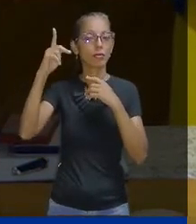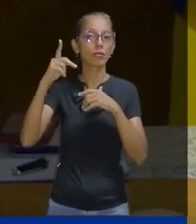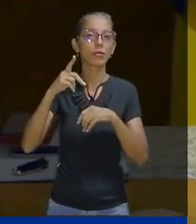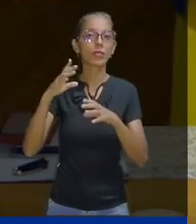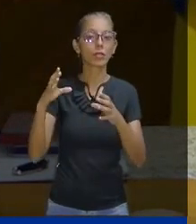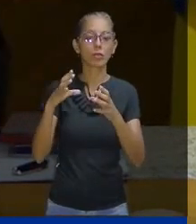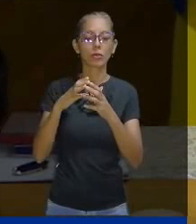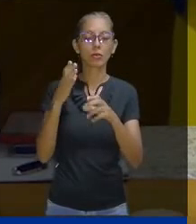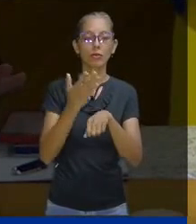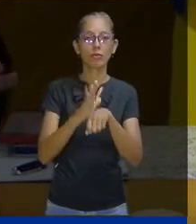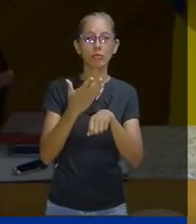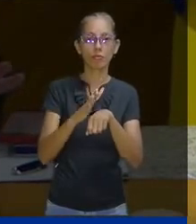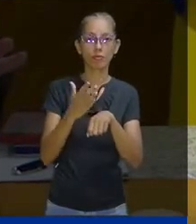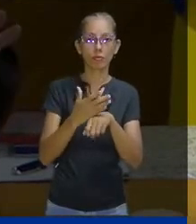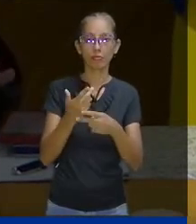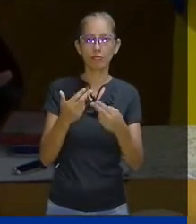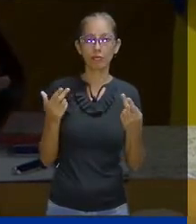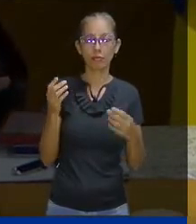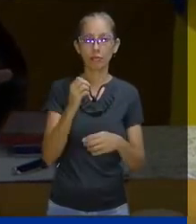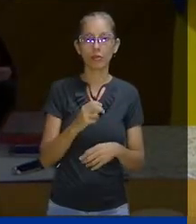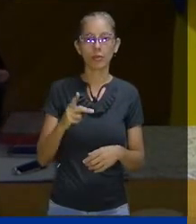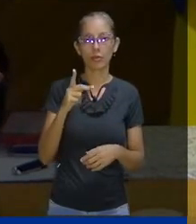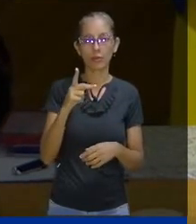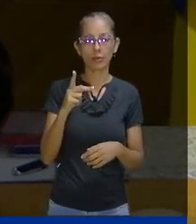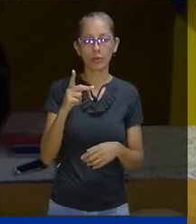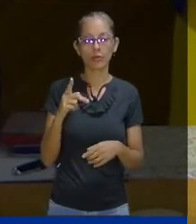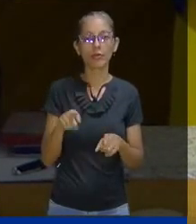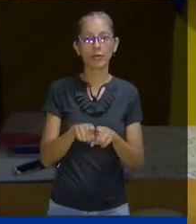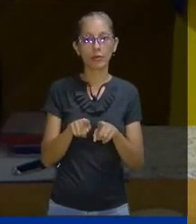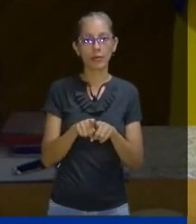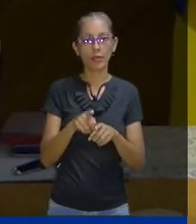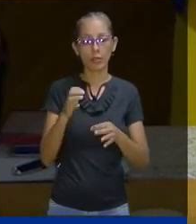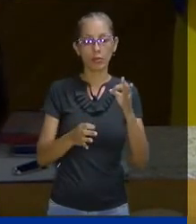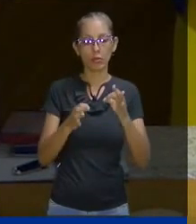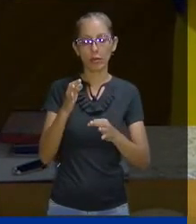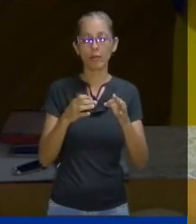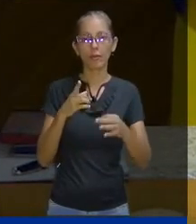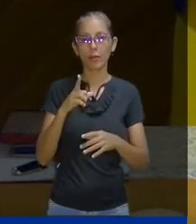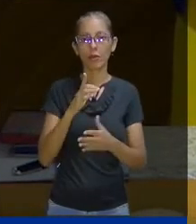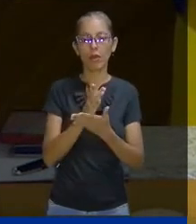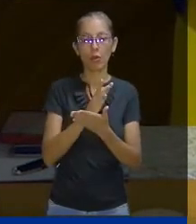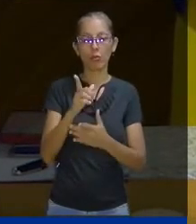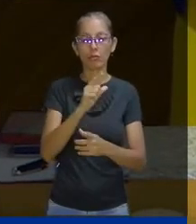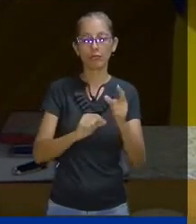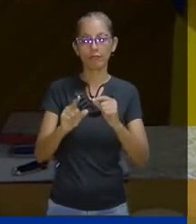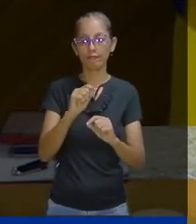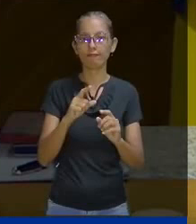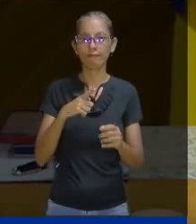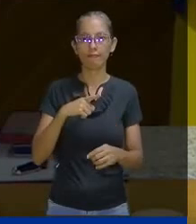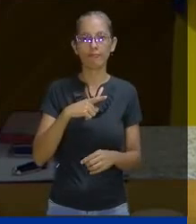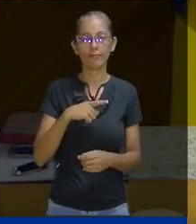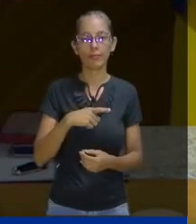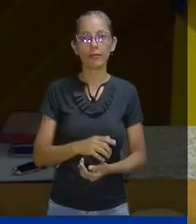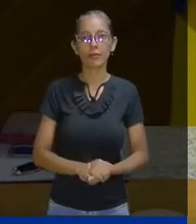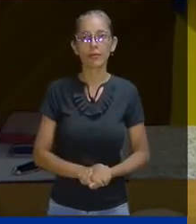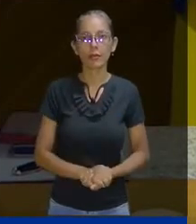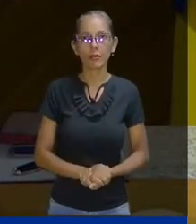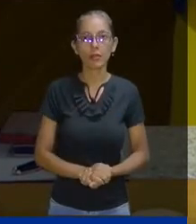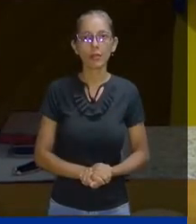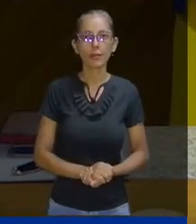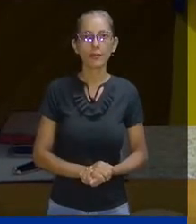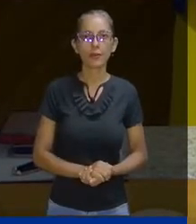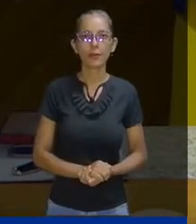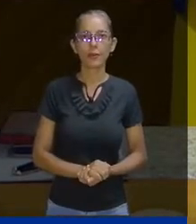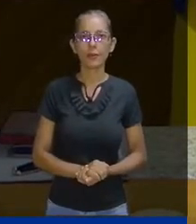atividades da EGE, e de lá transmitiremos então o julgamento com processos selecionados daquela zona eleitoral. Quero dizer aos